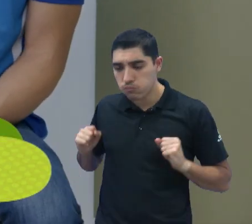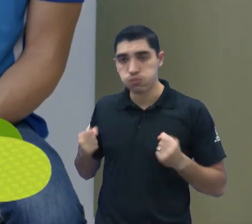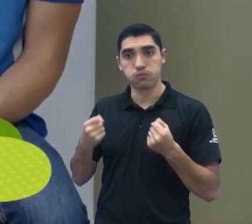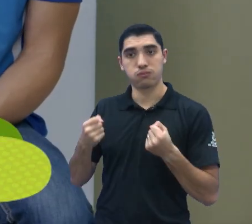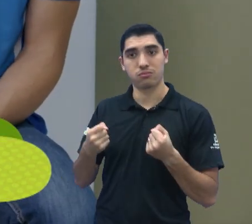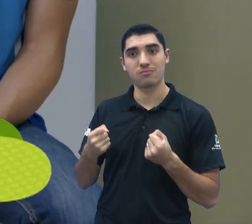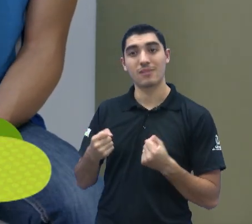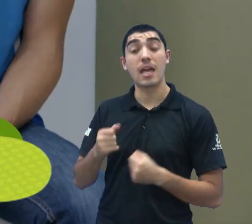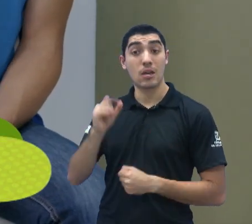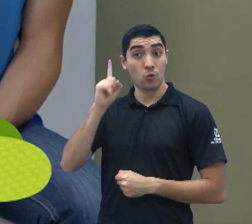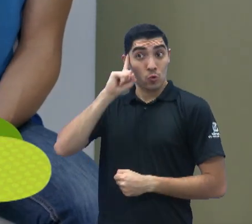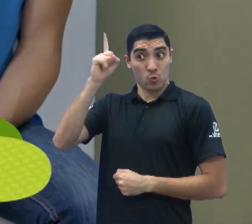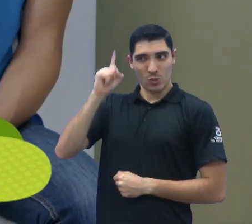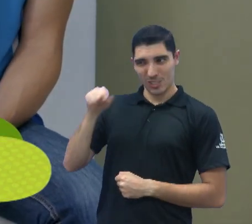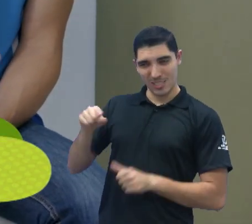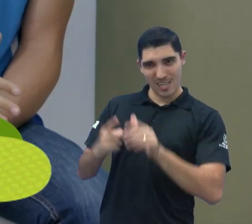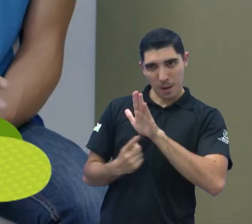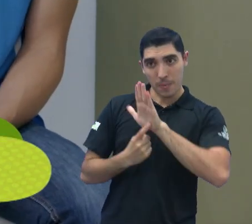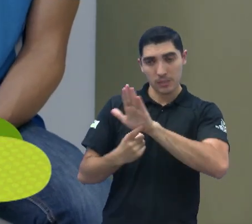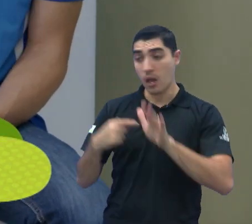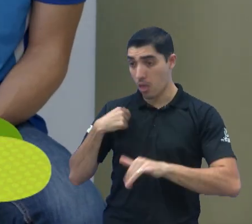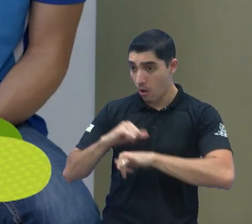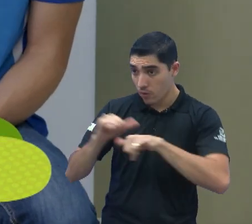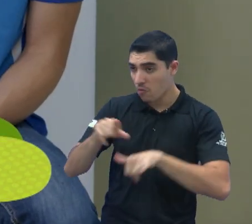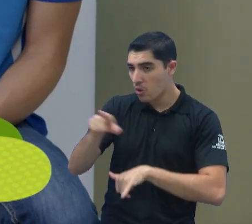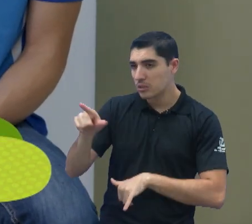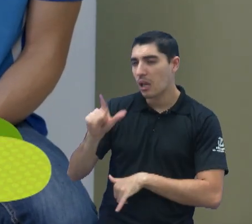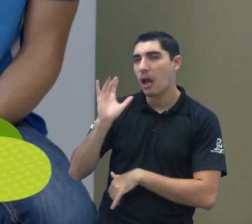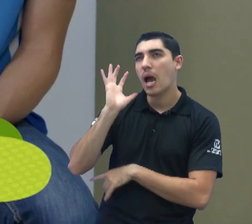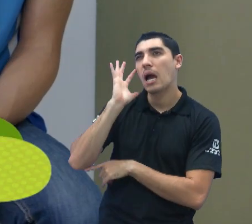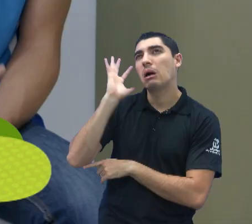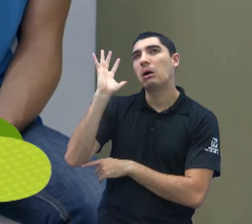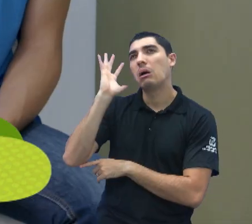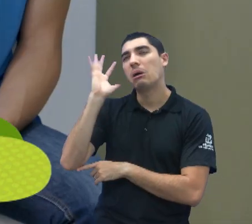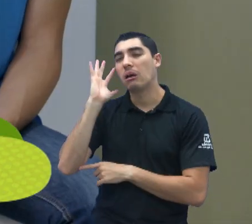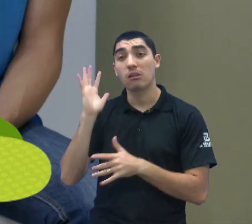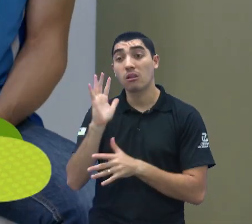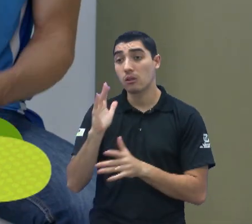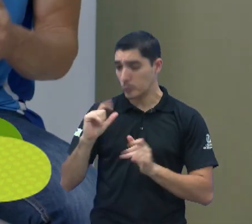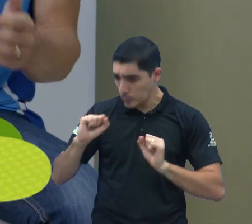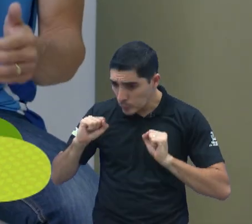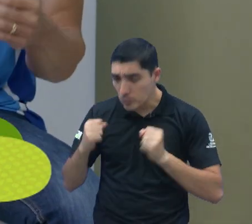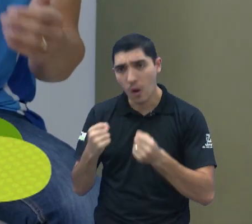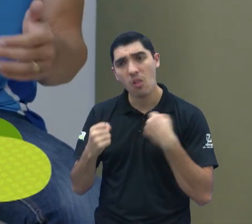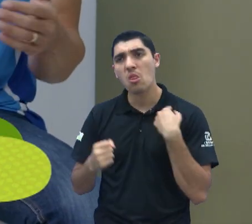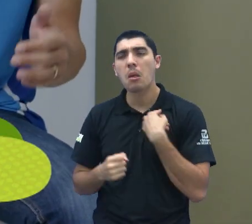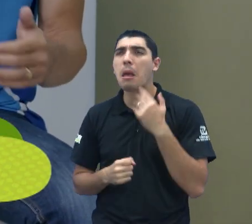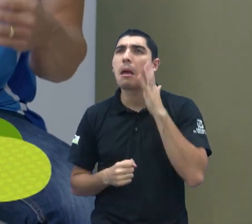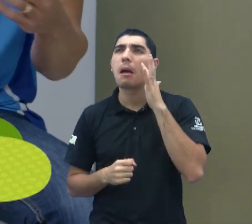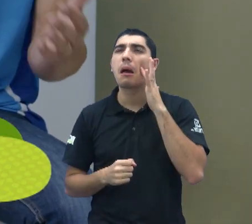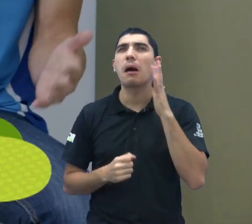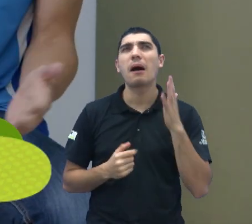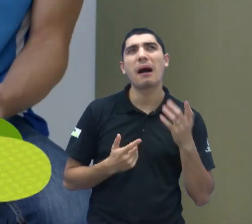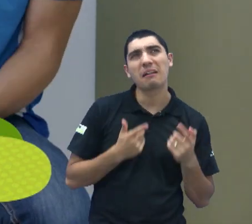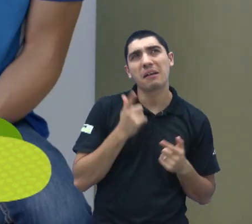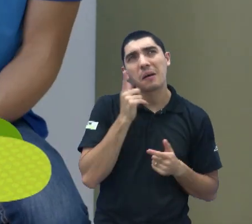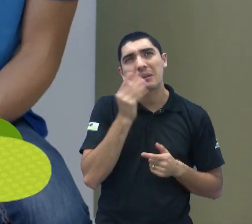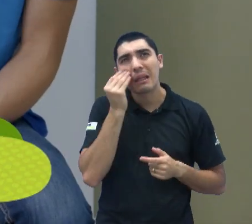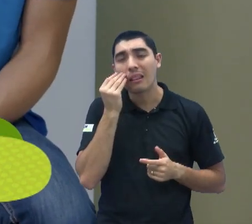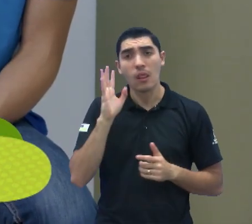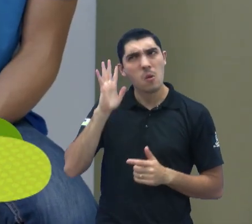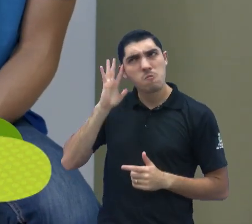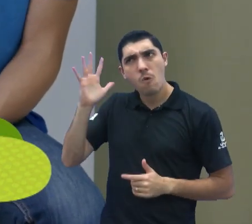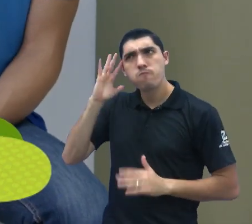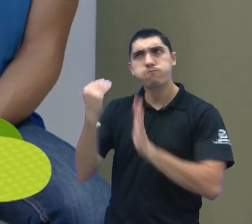dia da apresentação. Falei, galera, sonhar pequeno ou grande dá o mesmo trabalho. Vamos sonhar grande, porque aí a gente começa a traçar objetivos maiores para a